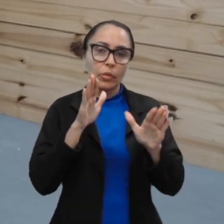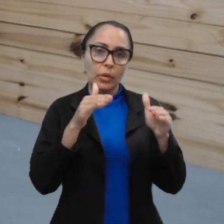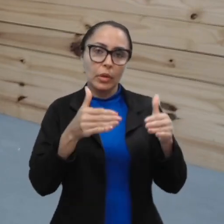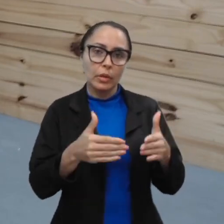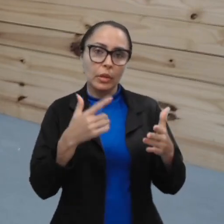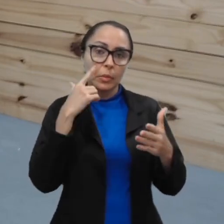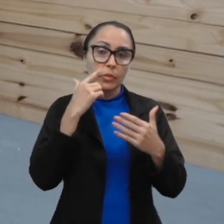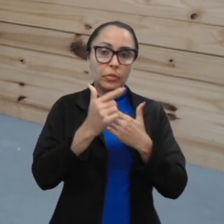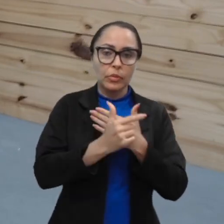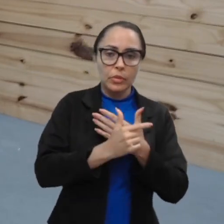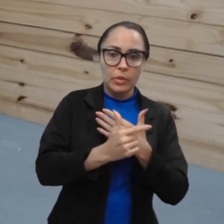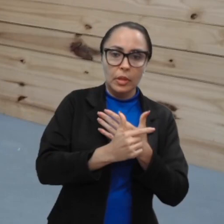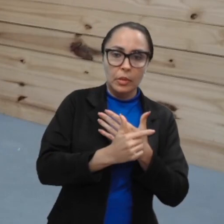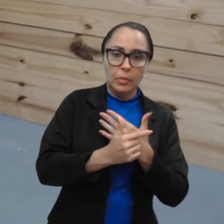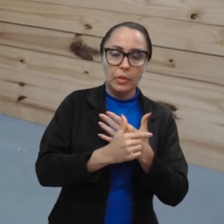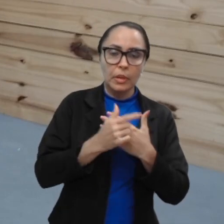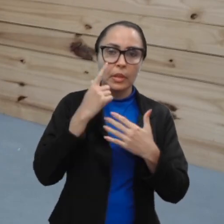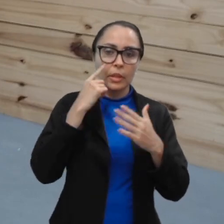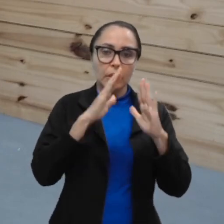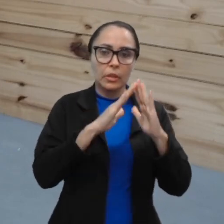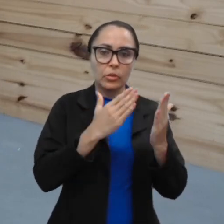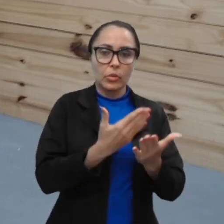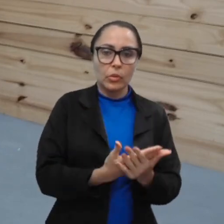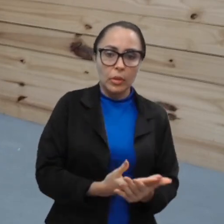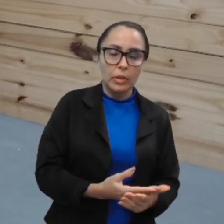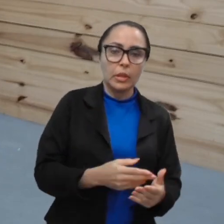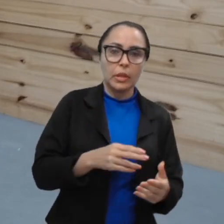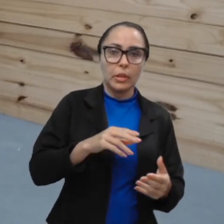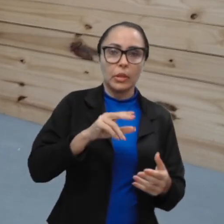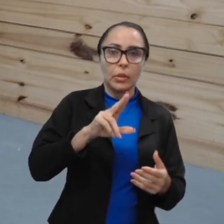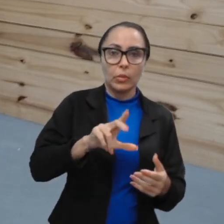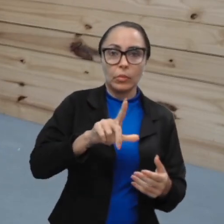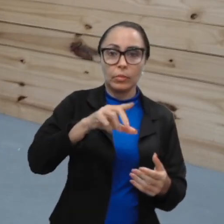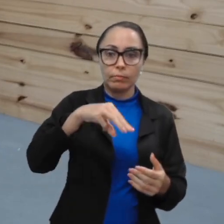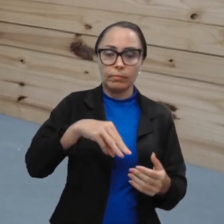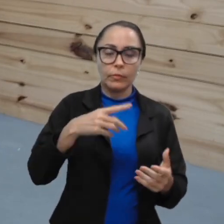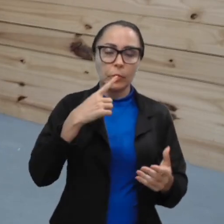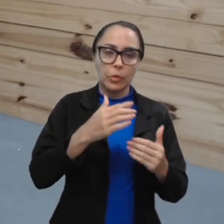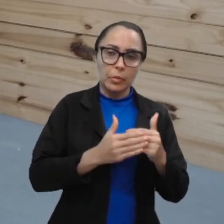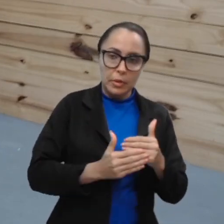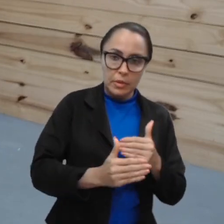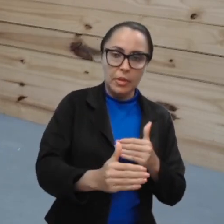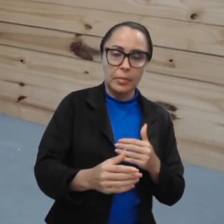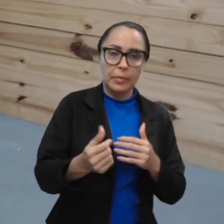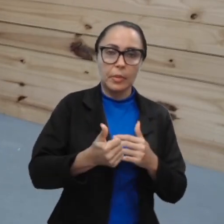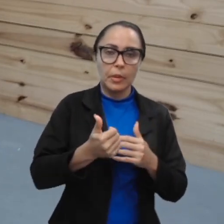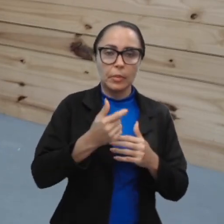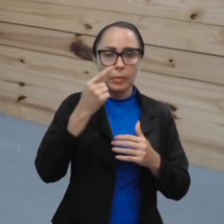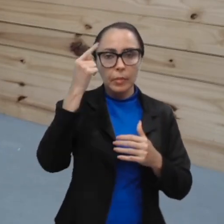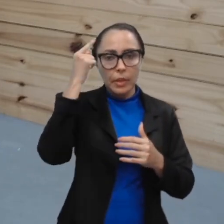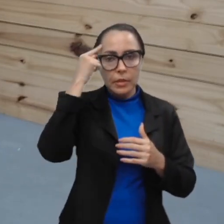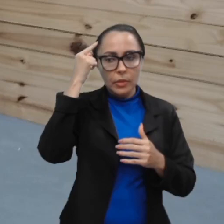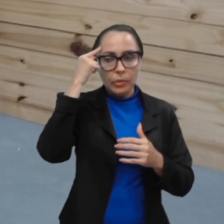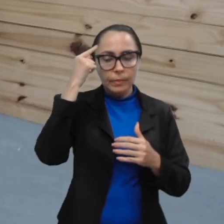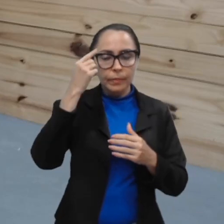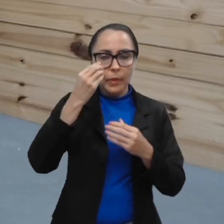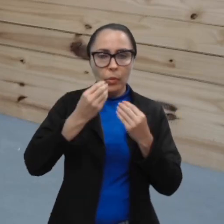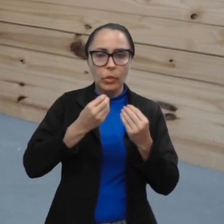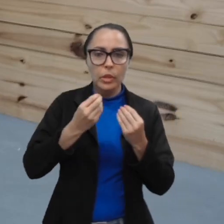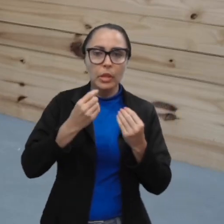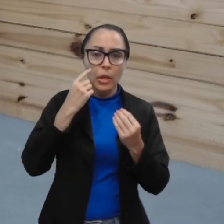no funcionalismo e na escola de 1. Vamos começar, né, primeiro pensando o que